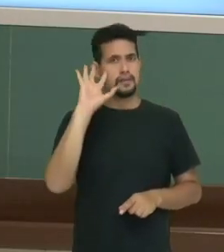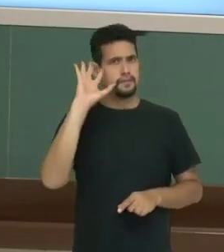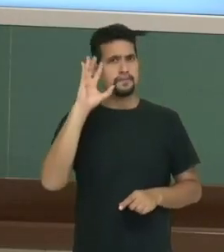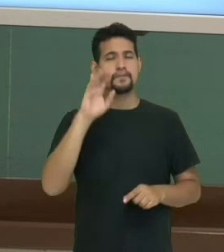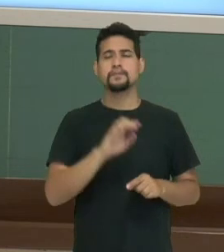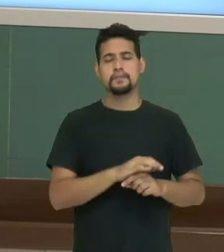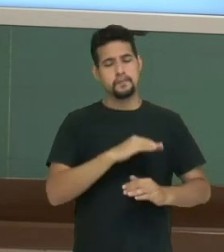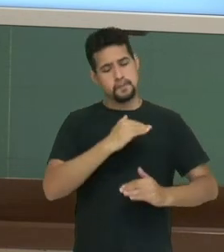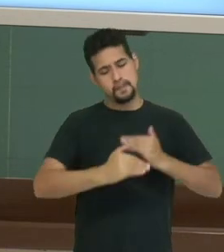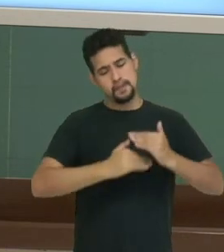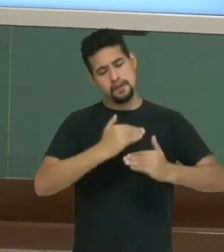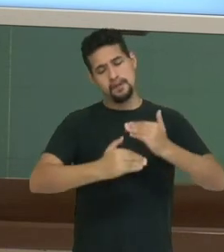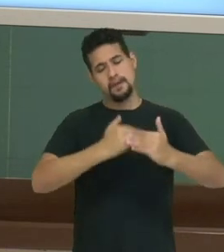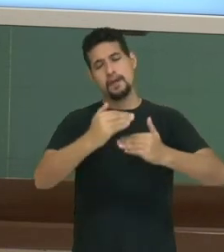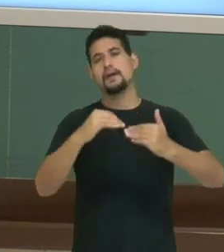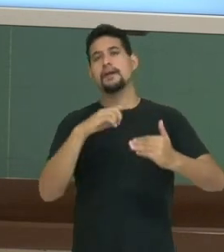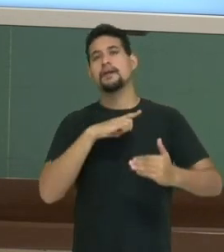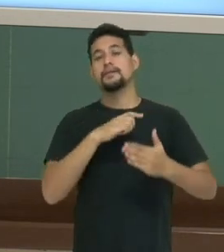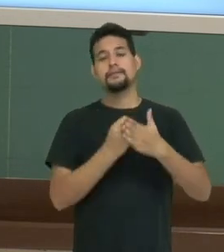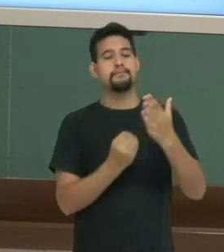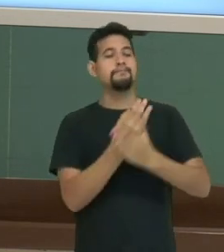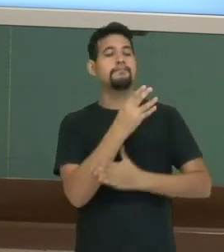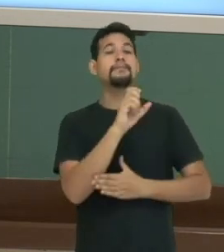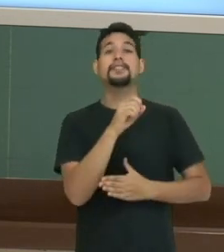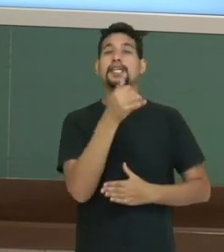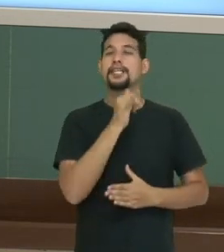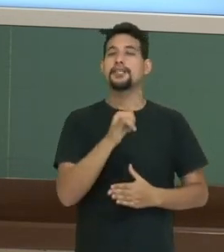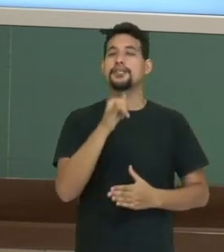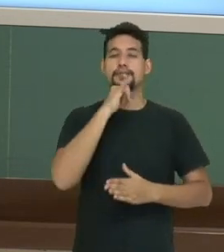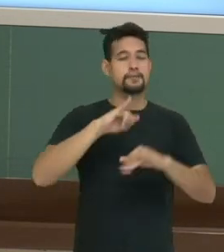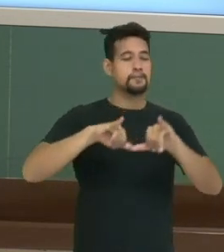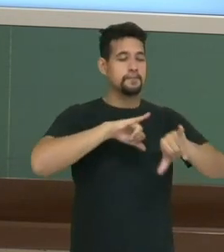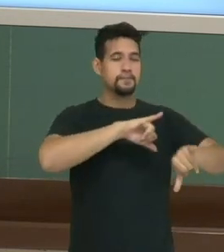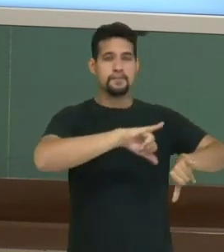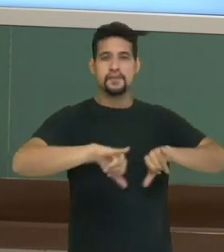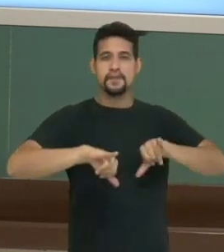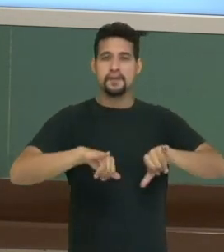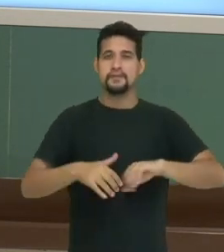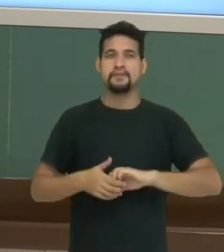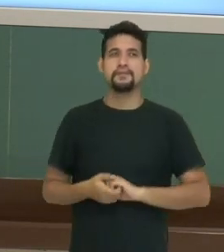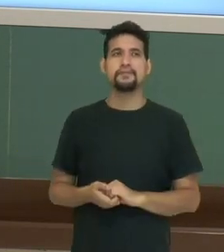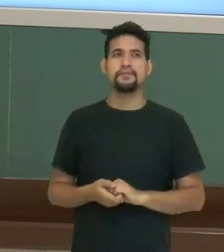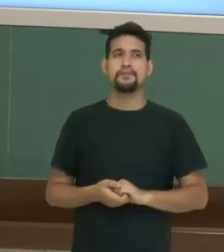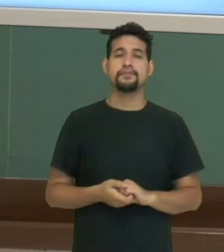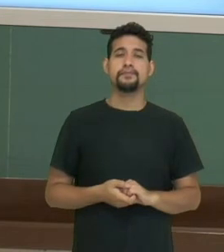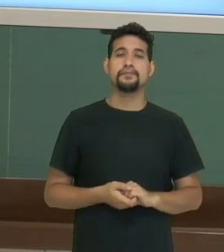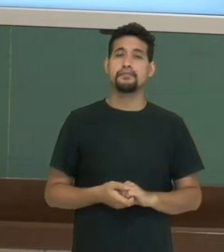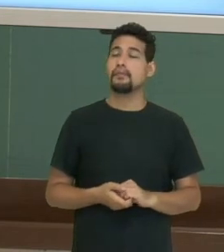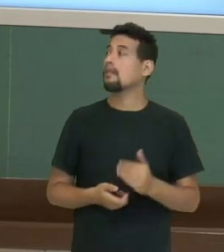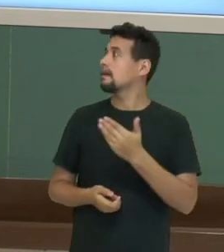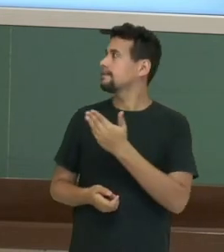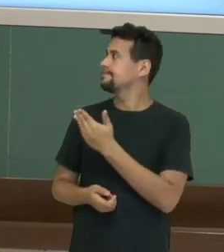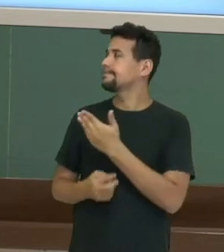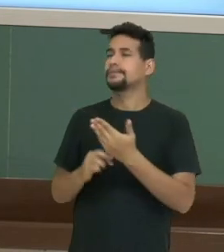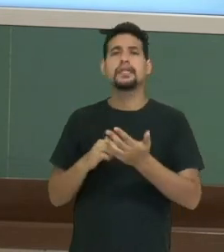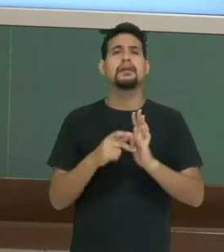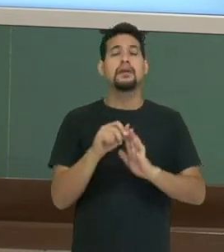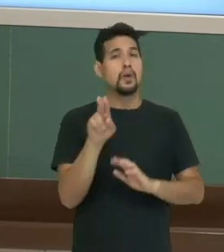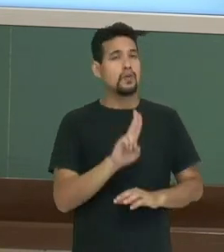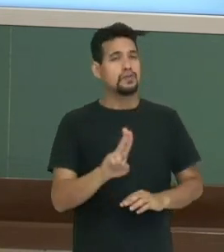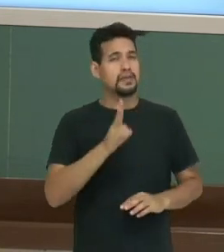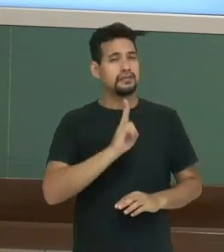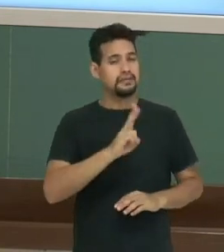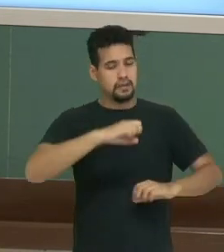não espontâneo, e aí a gente vai ter o surgimento de uma energia química. A eletrólise é um processo bastante utilizado